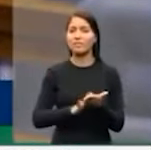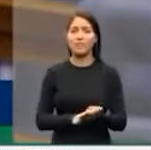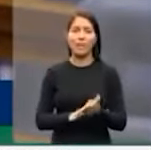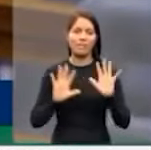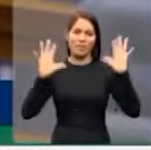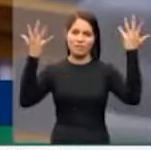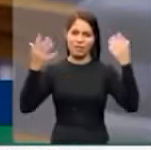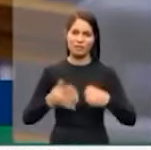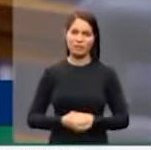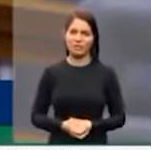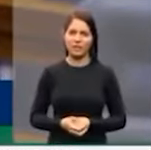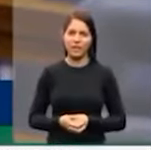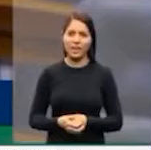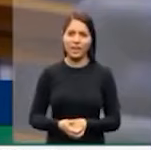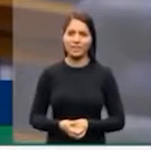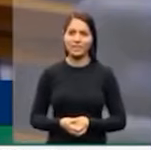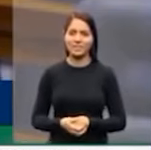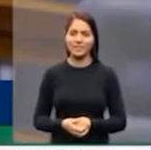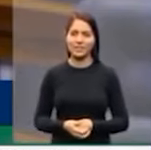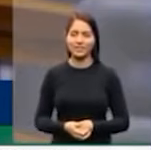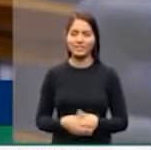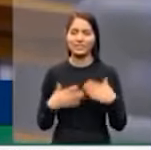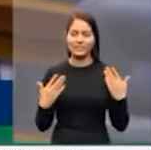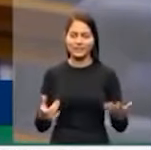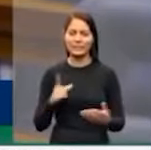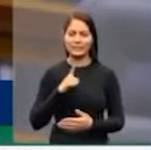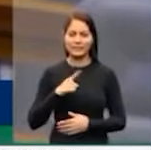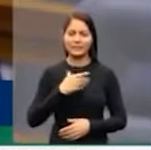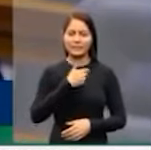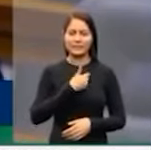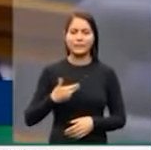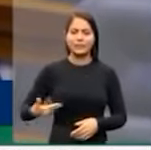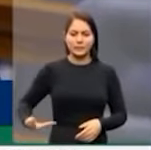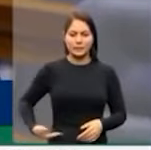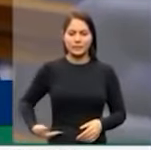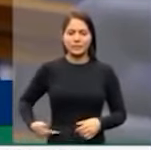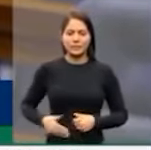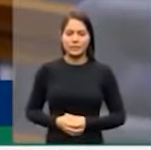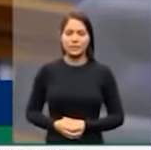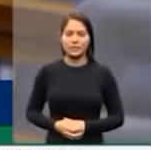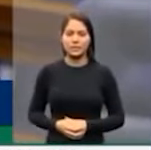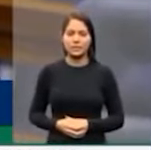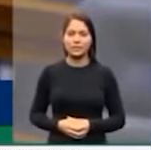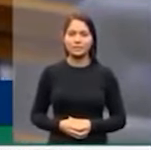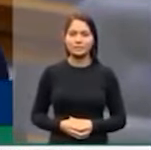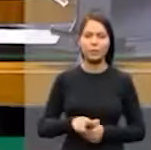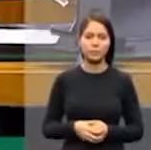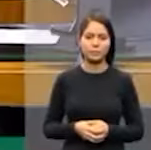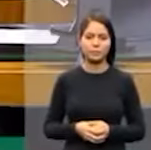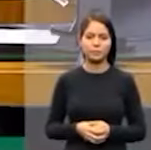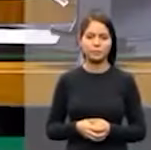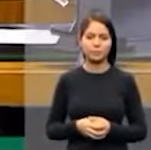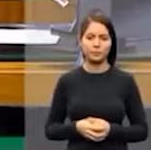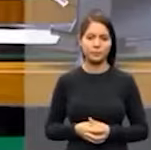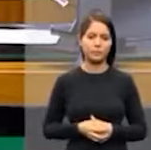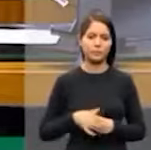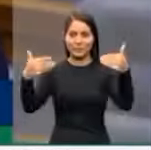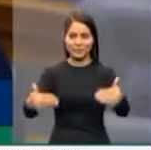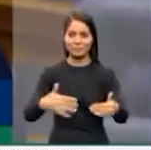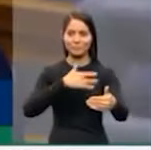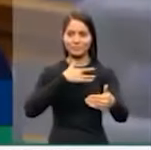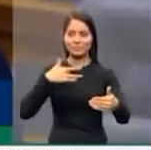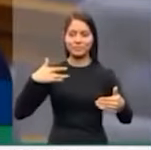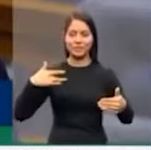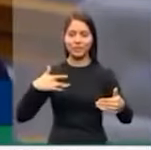supra partidária e é muito importante o governo que eu acredito ministério da economia de um sinal ok para essa ajuda